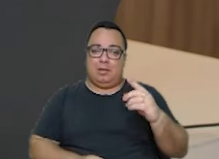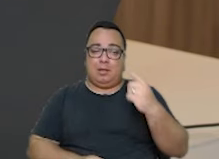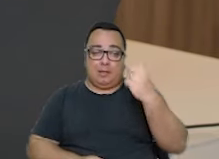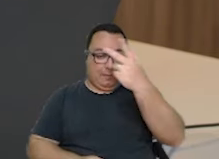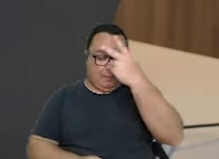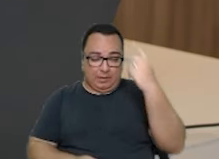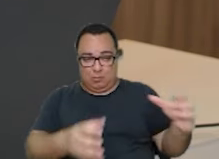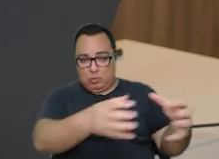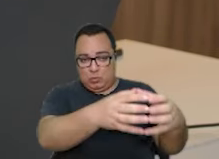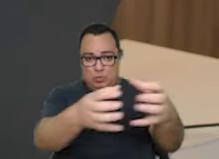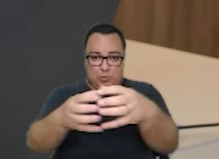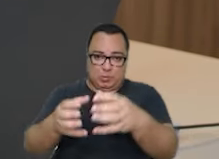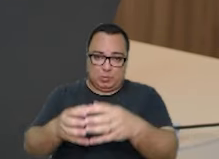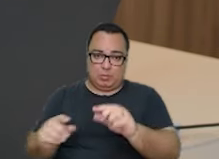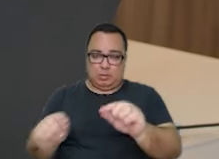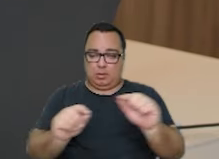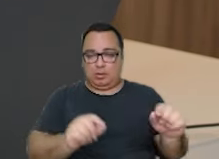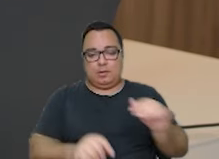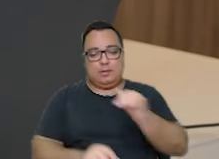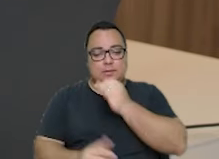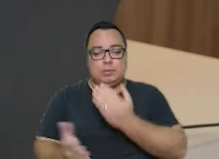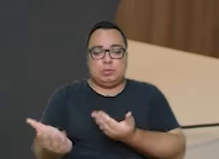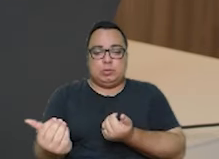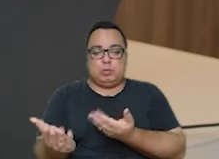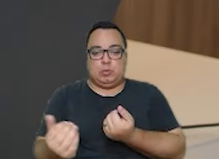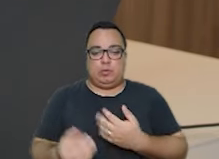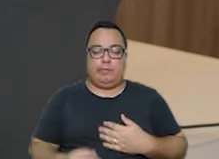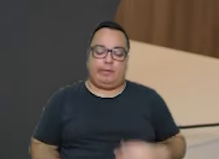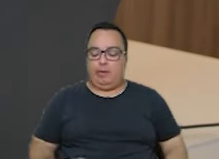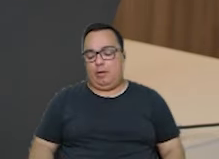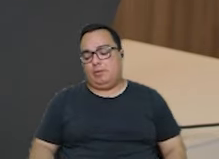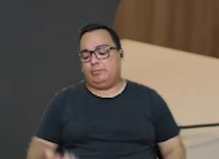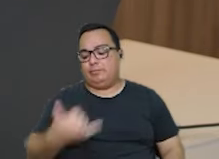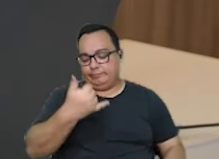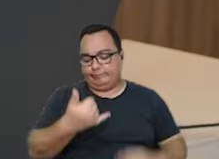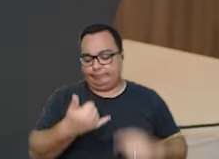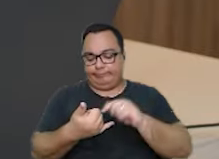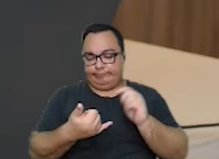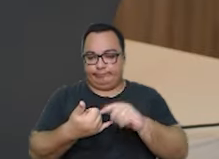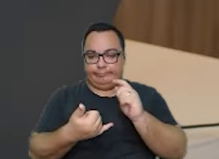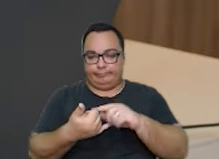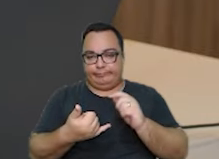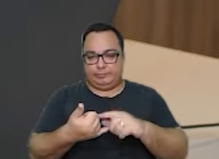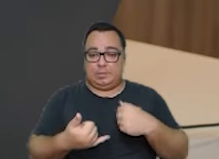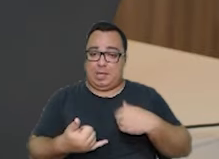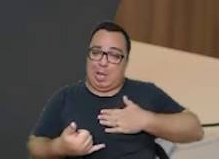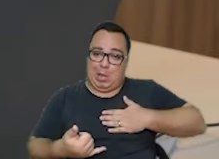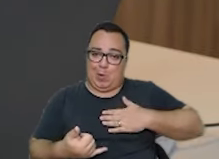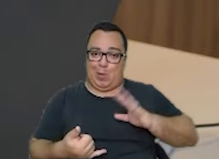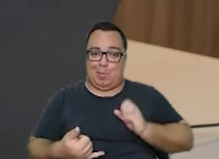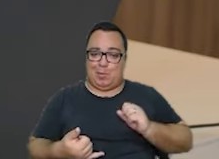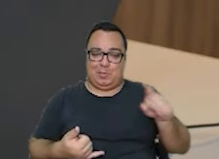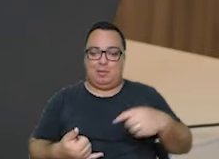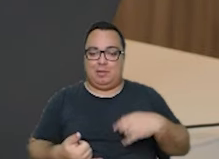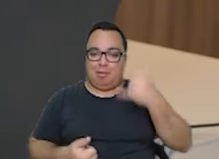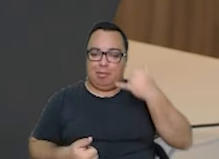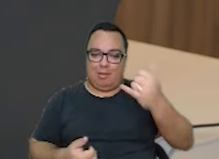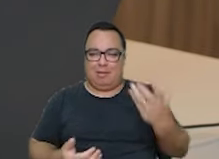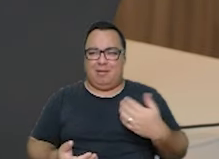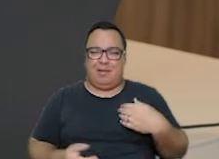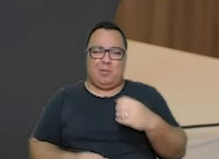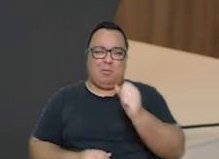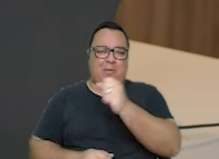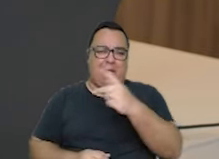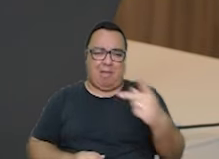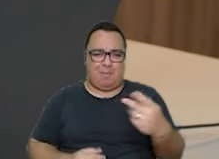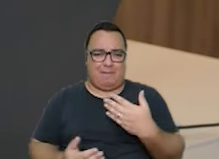jovem eh ele não quer pegar um telefone como eu pegava eu adoro né pegar o telefone e conversar mãe não tem um aplicativo aí que a